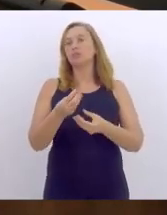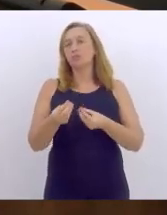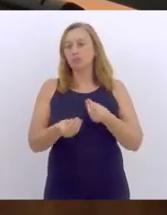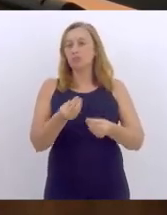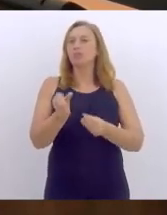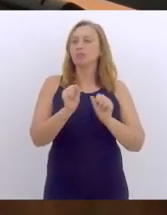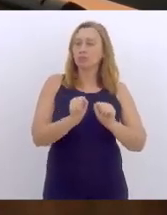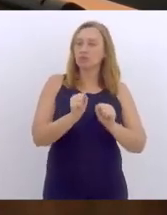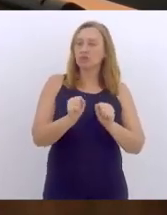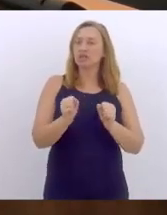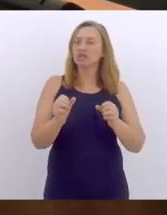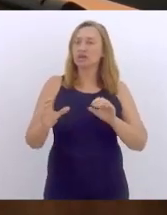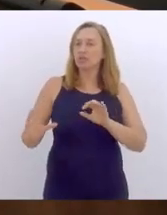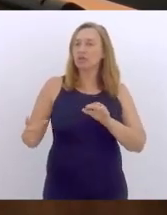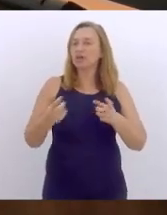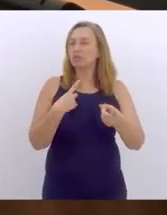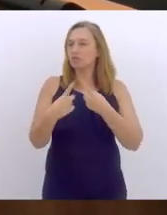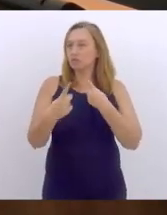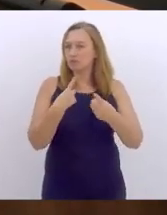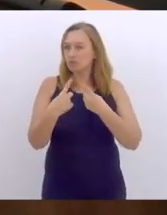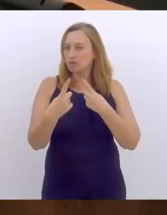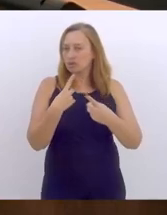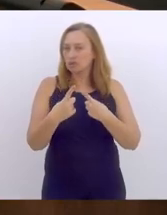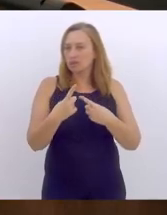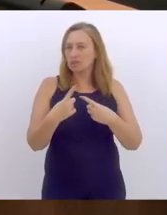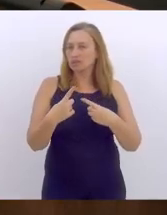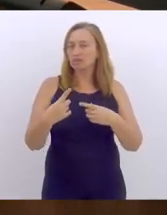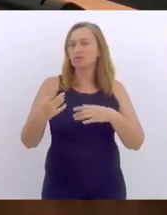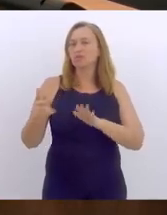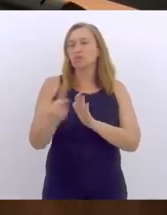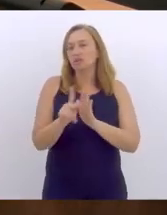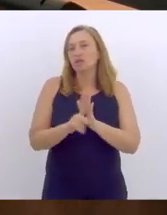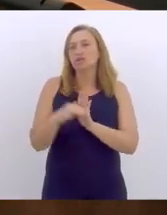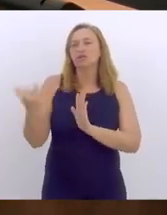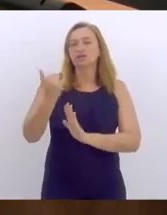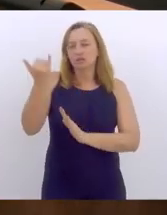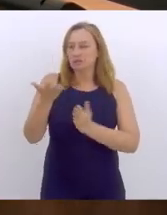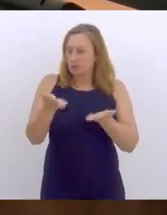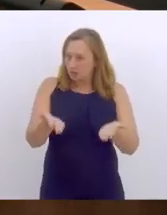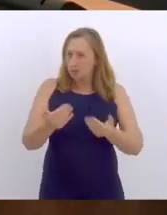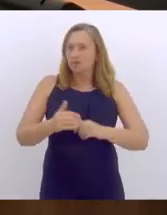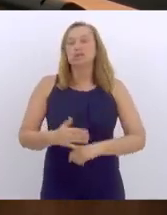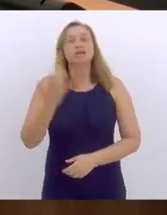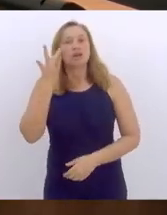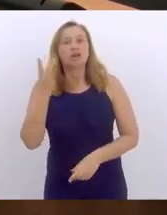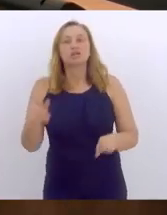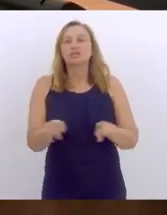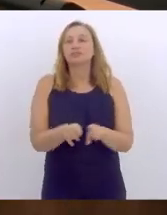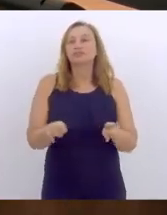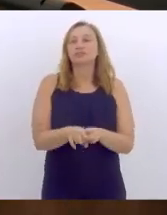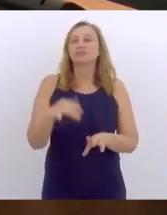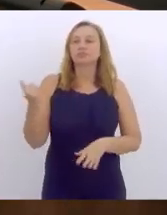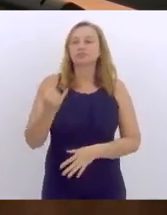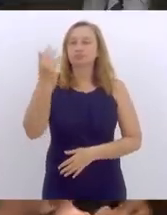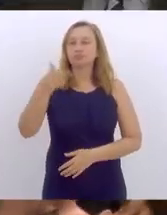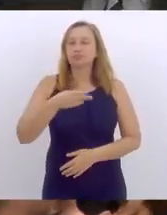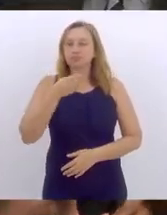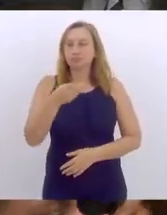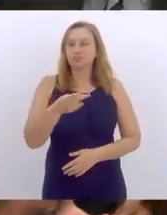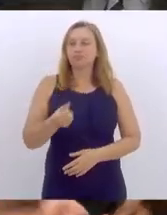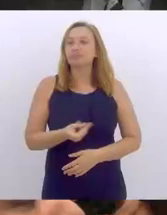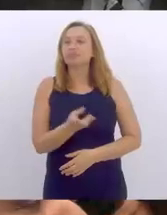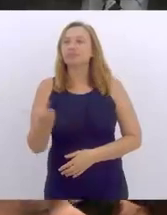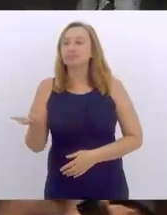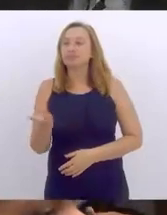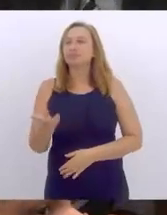numa mediação necessária para um projeto tão importante como esse. E acho também muito importante dizer o